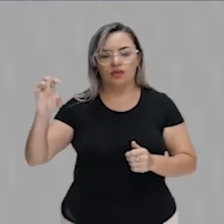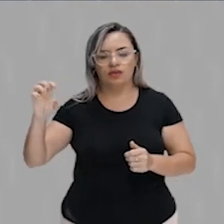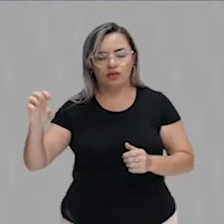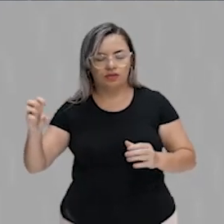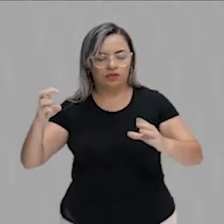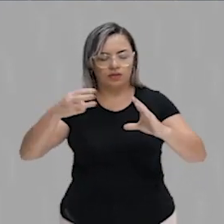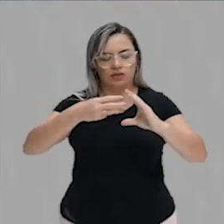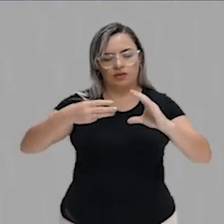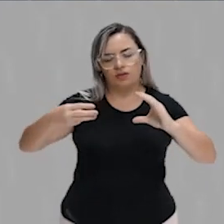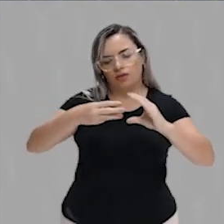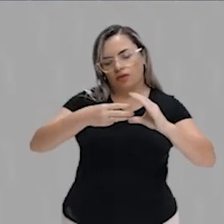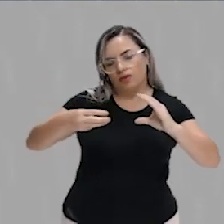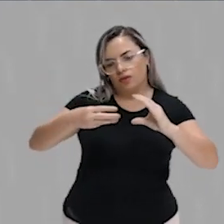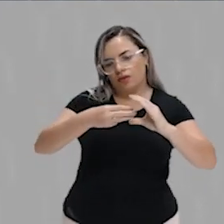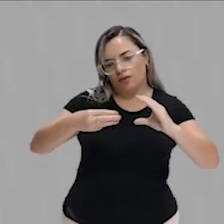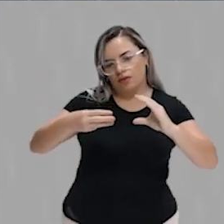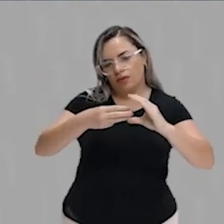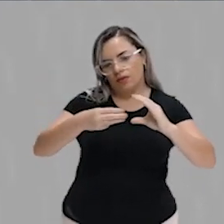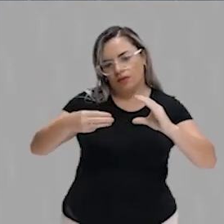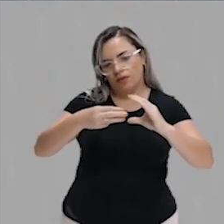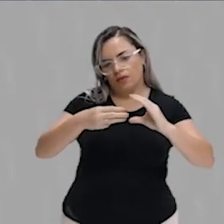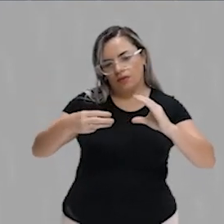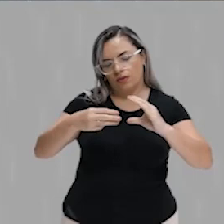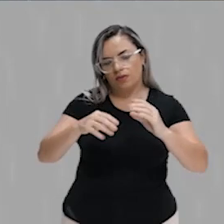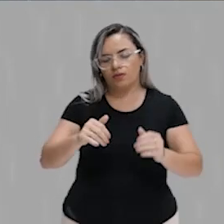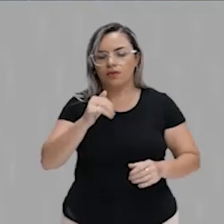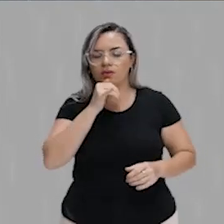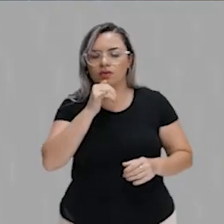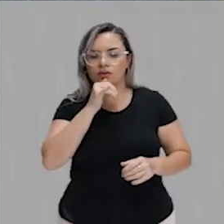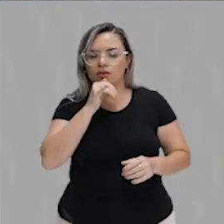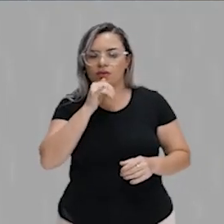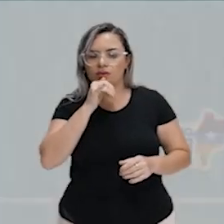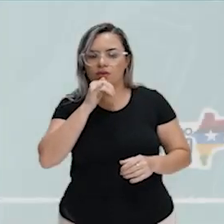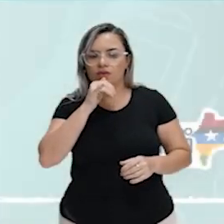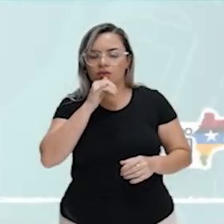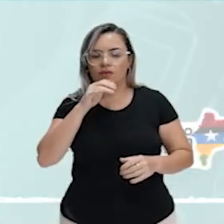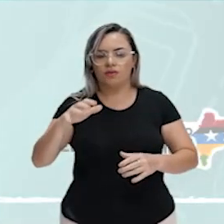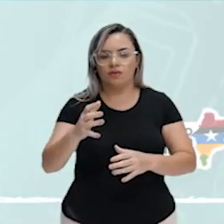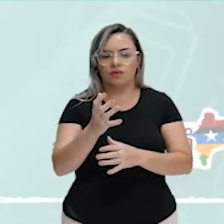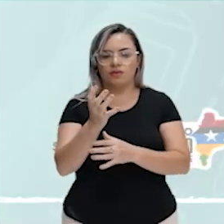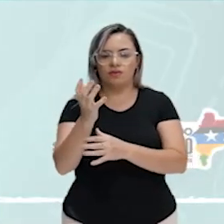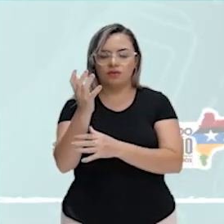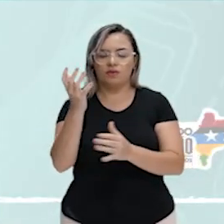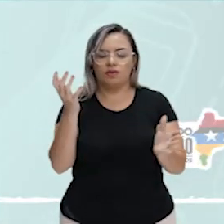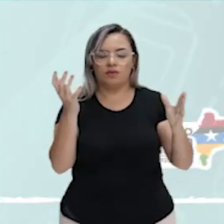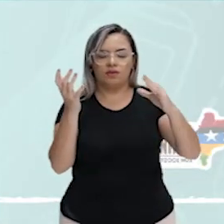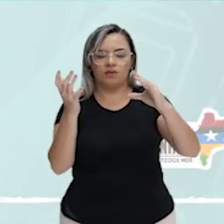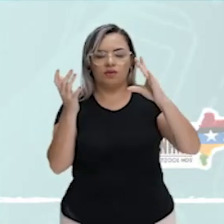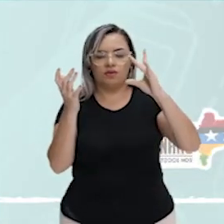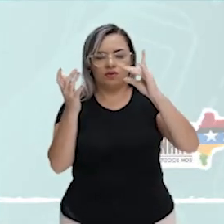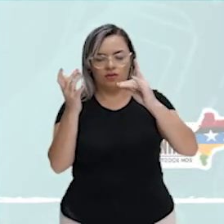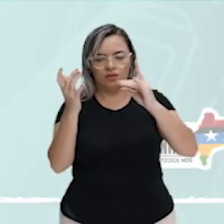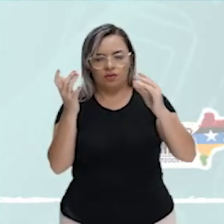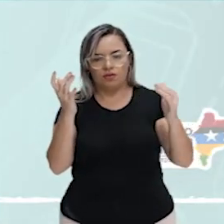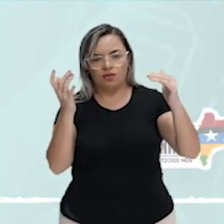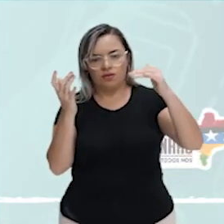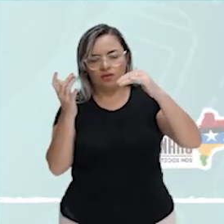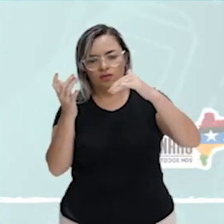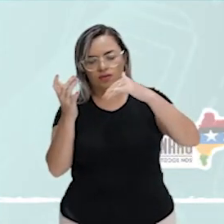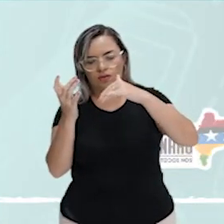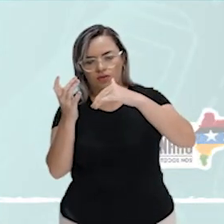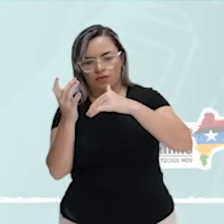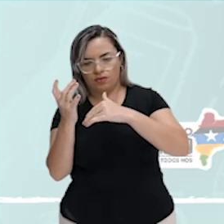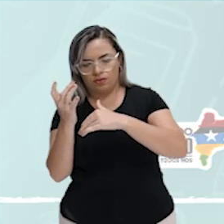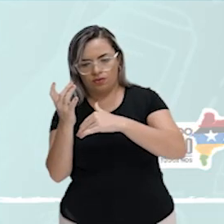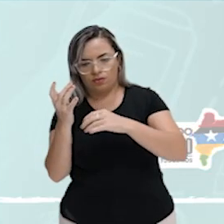grupo de células no meio de cultura, joga esse hormônio aqui, que é a citocinina, ela vai fazer com que ocorra a